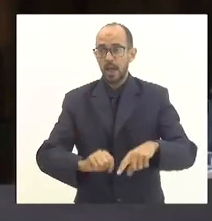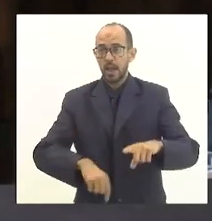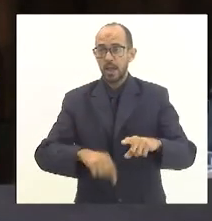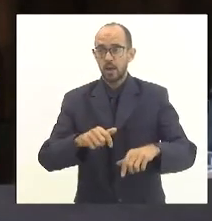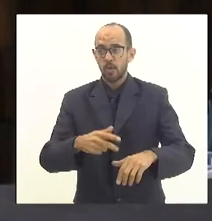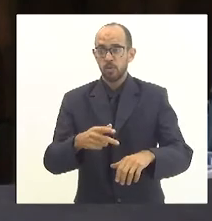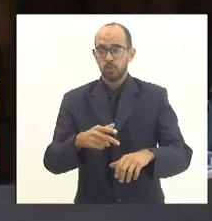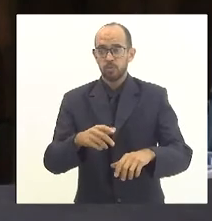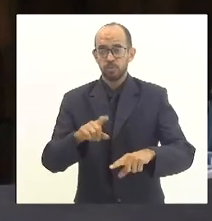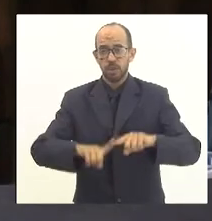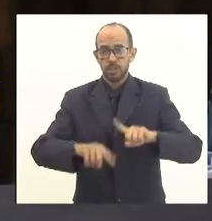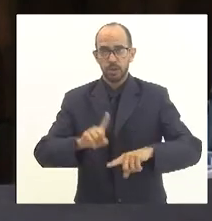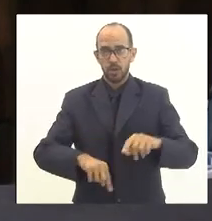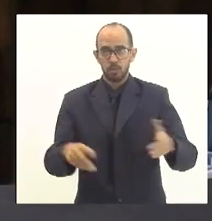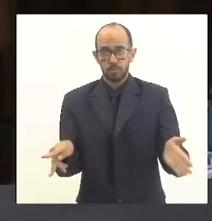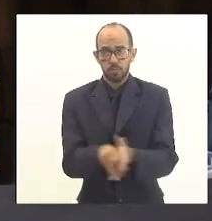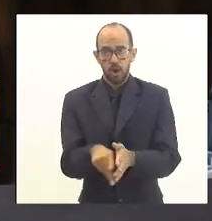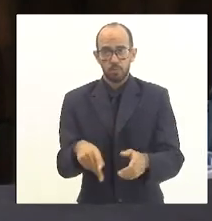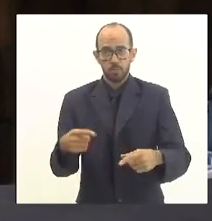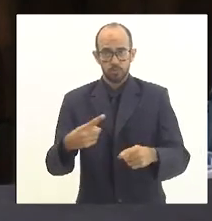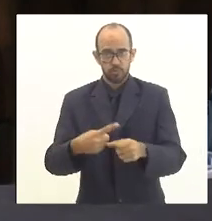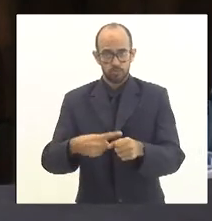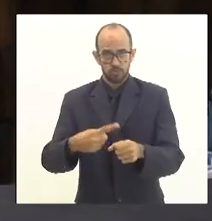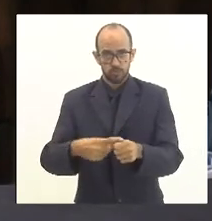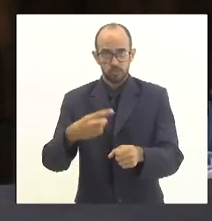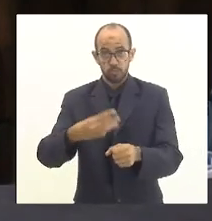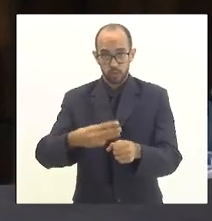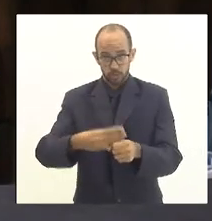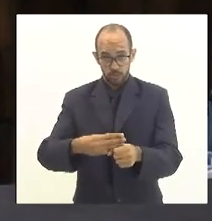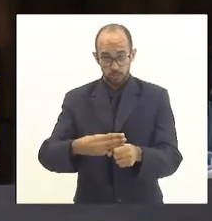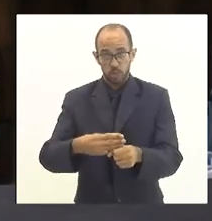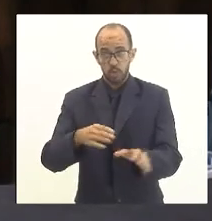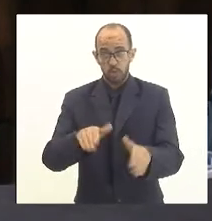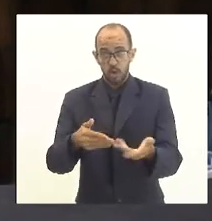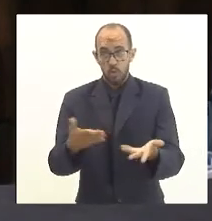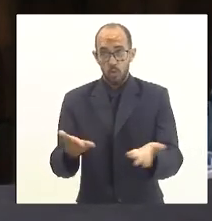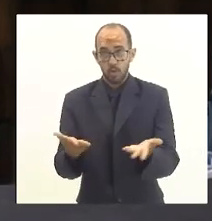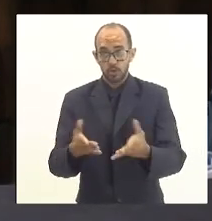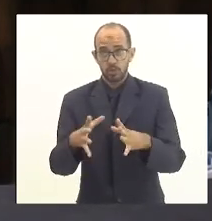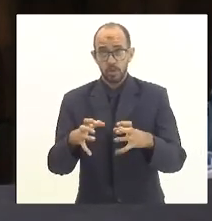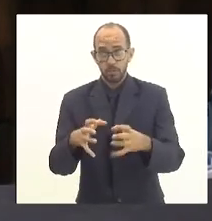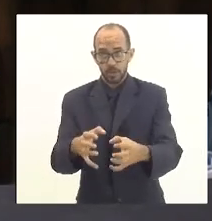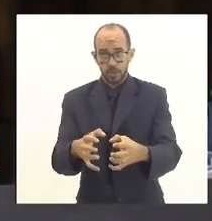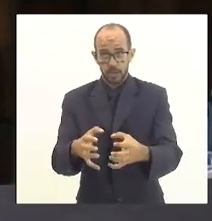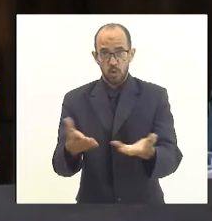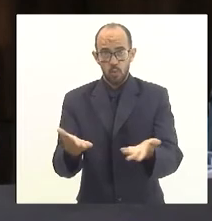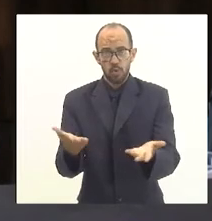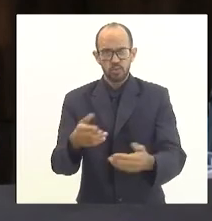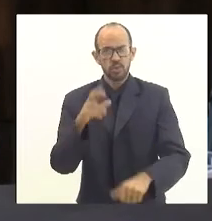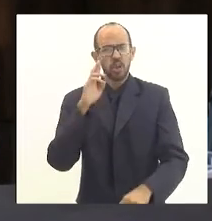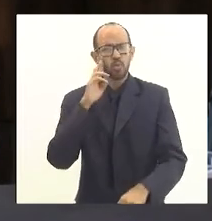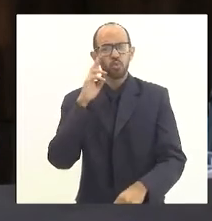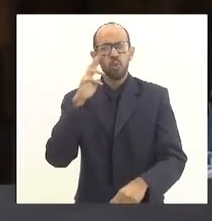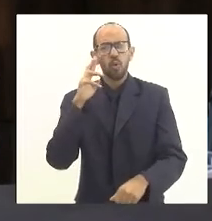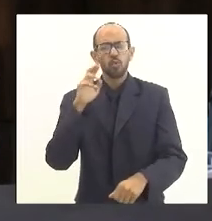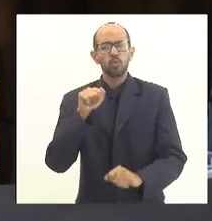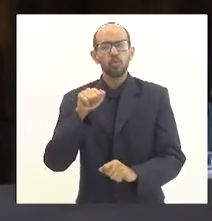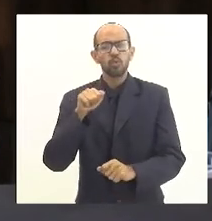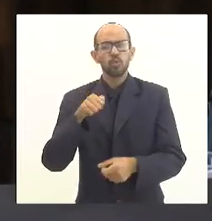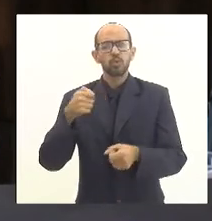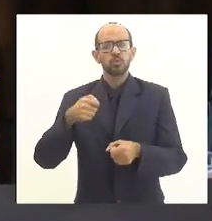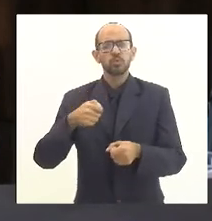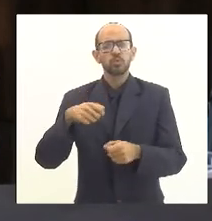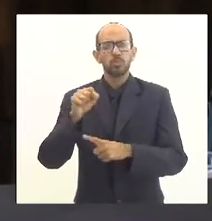município. Então, o que acontece? Hoje existe uma briga grande entre quem que é o dono do poste, se é a concessionária ou se é o